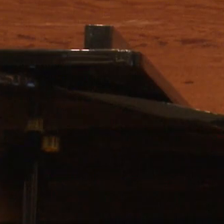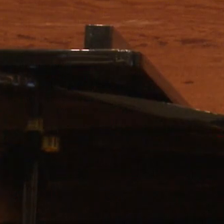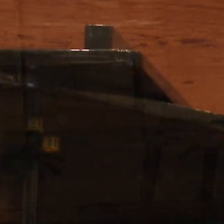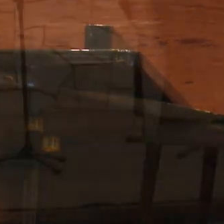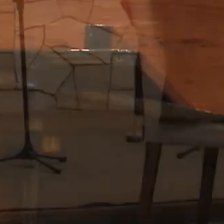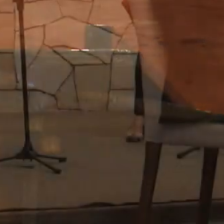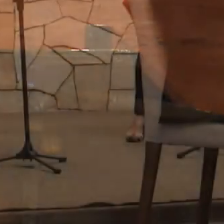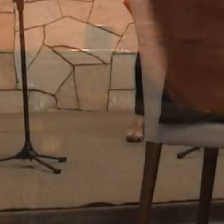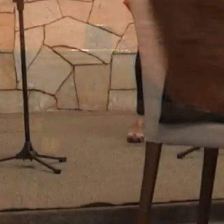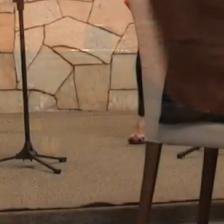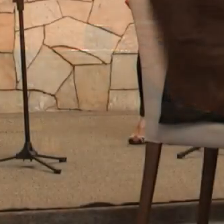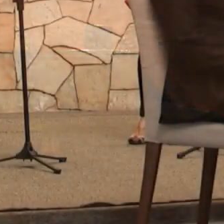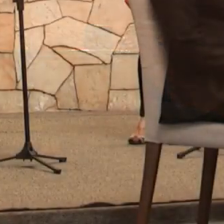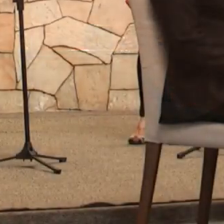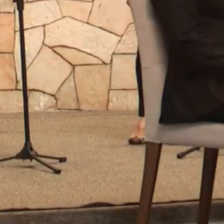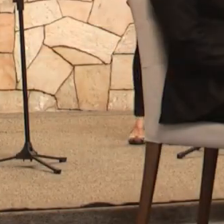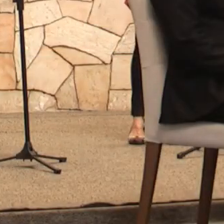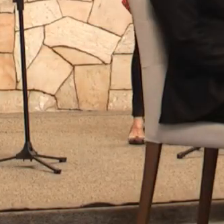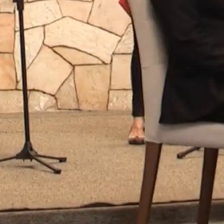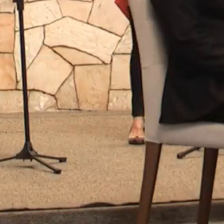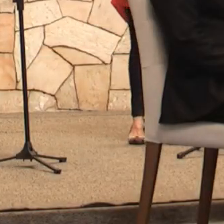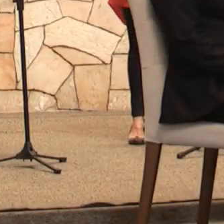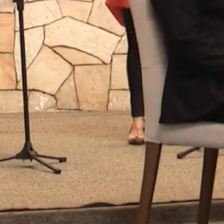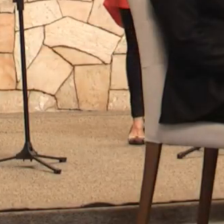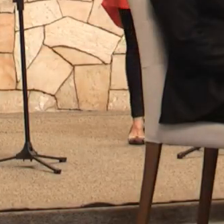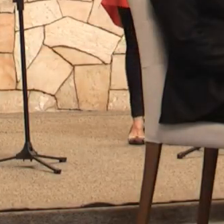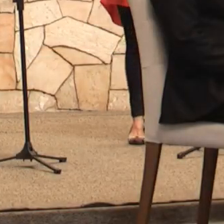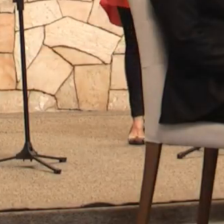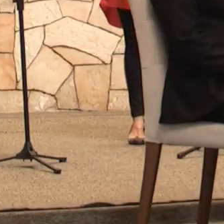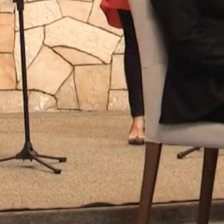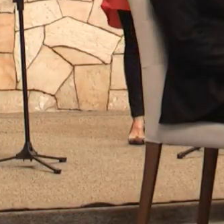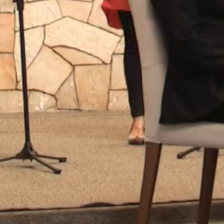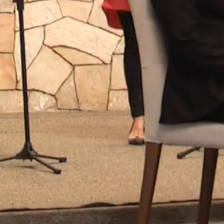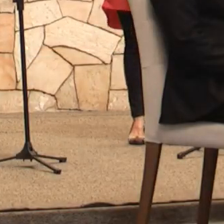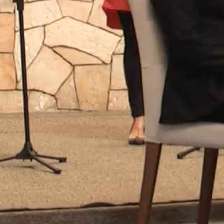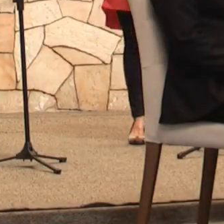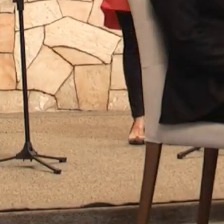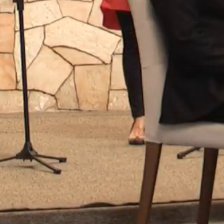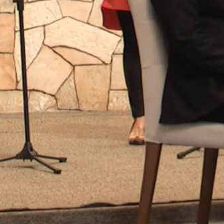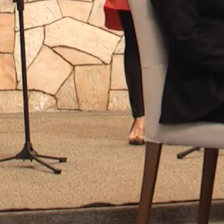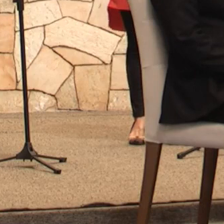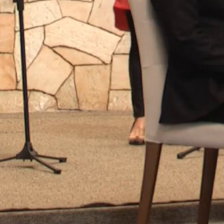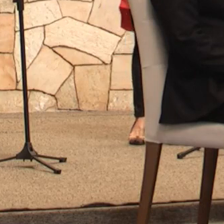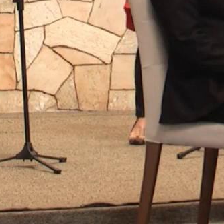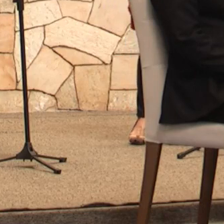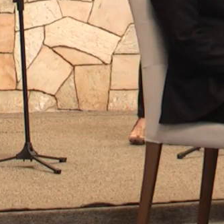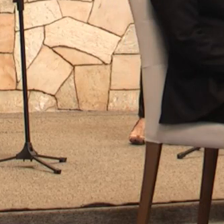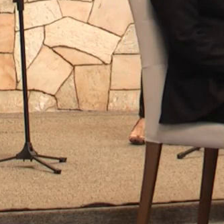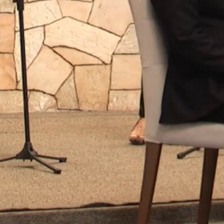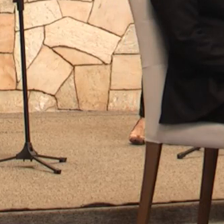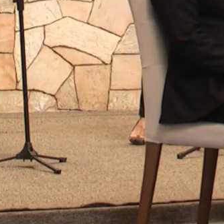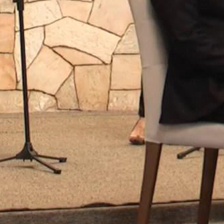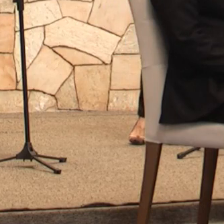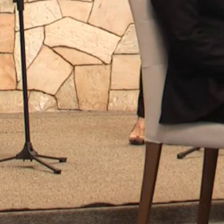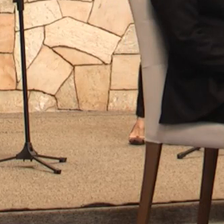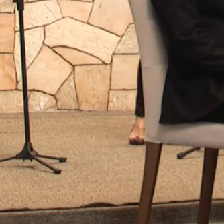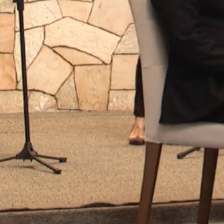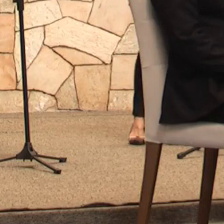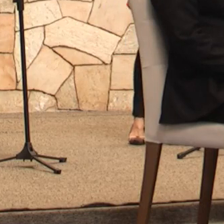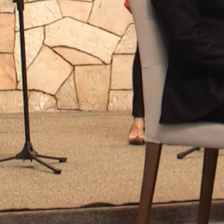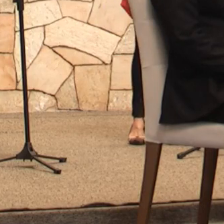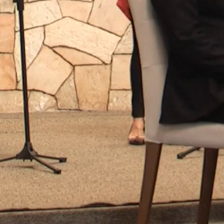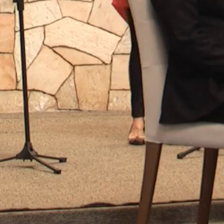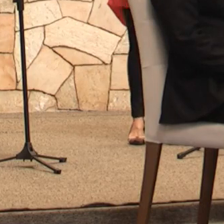E não sei o que dizer, mas estou ao pé da